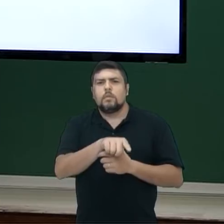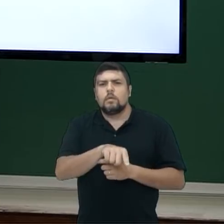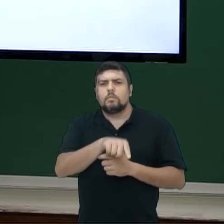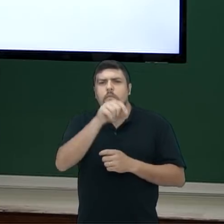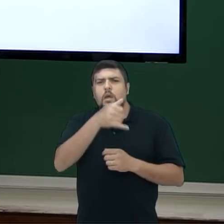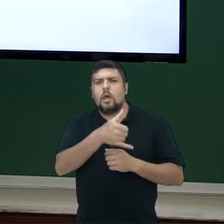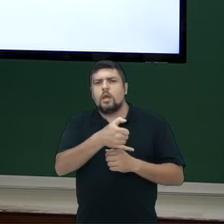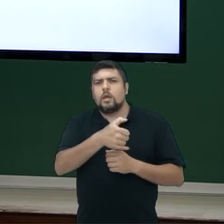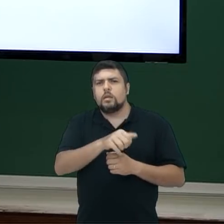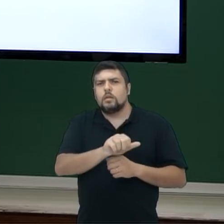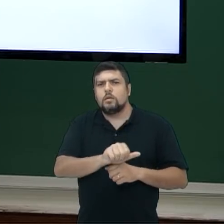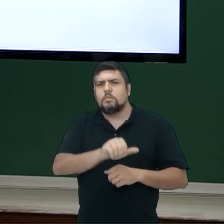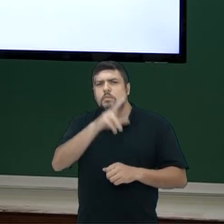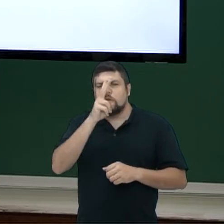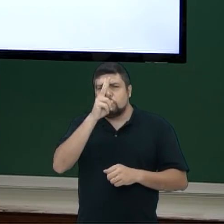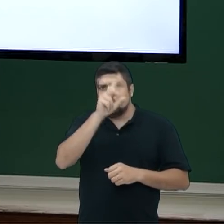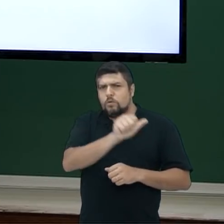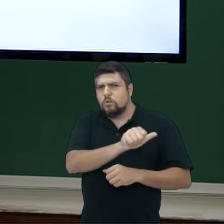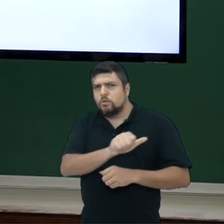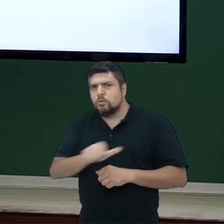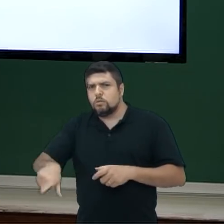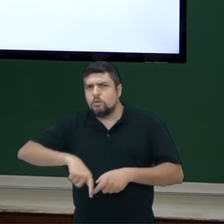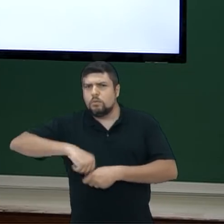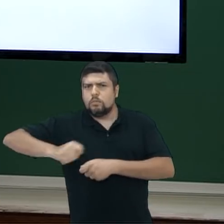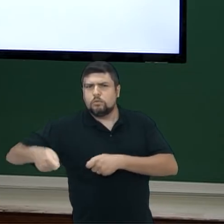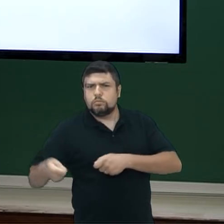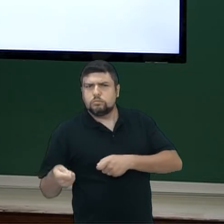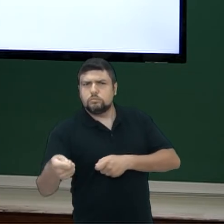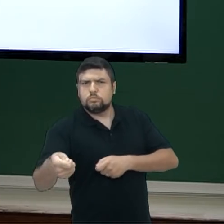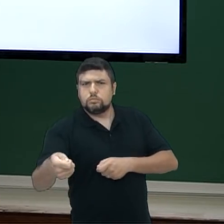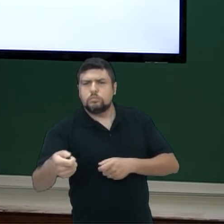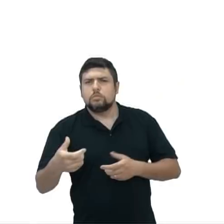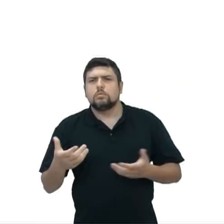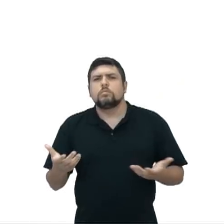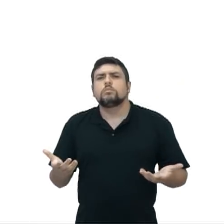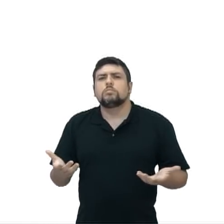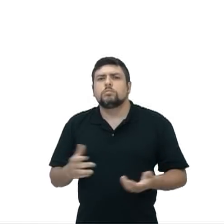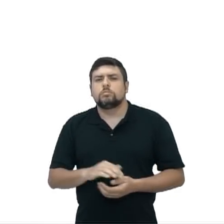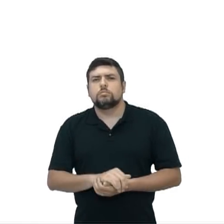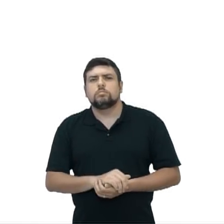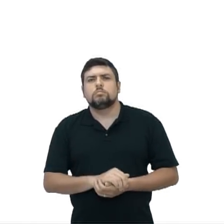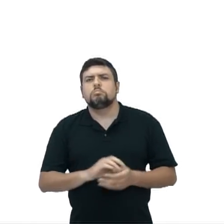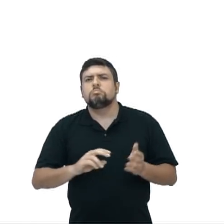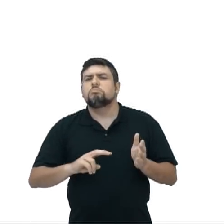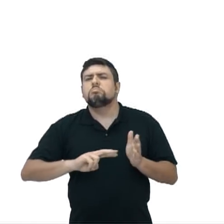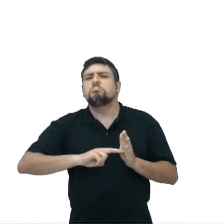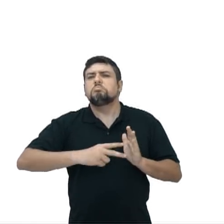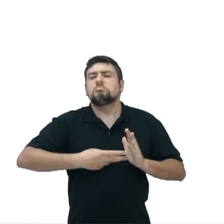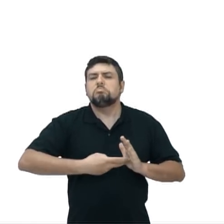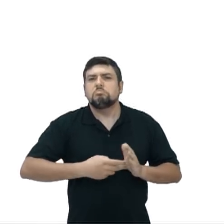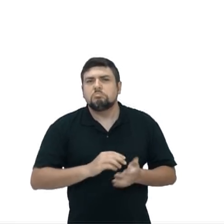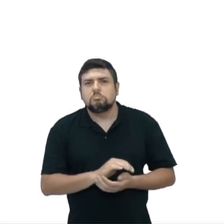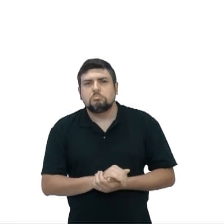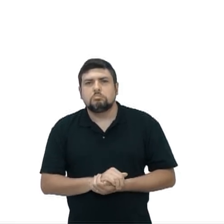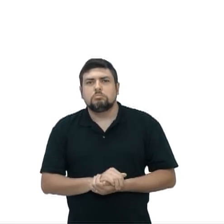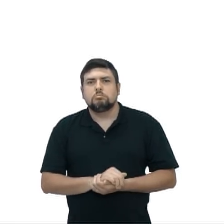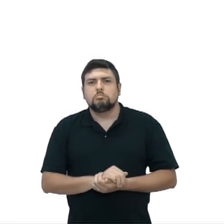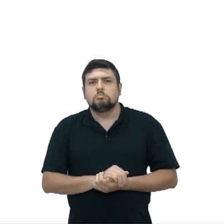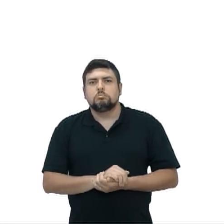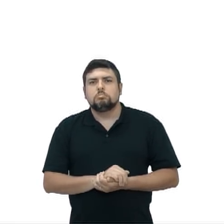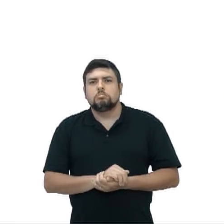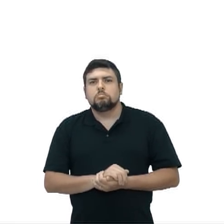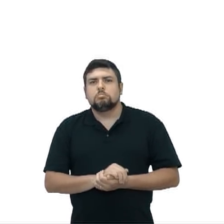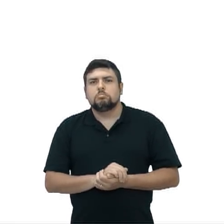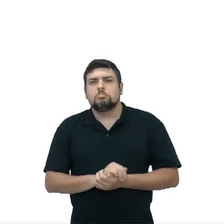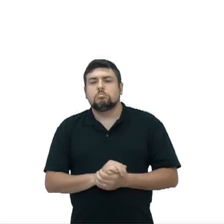mais poderosa que a espada? O que você acha que significa isso? O que quer dizer esse provérbio? Então, esse